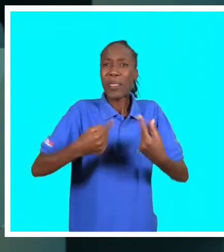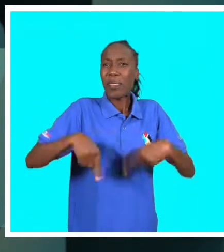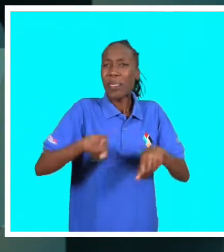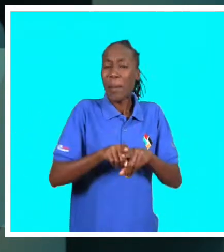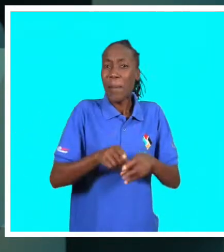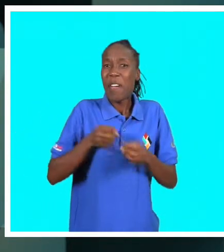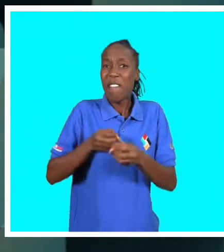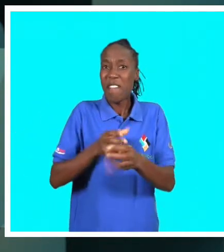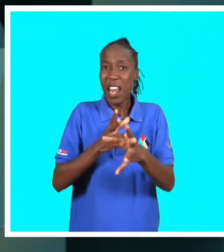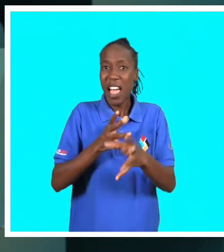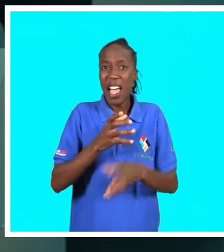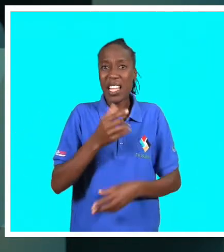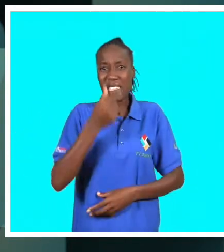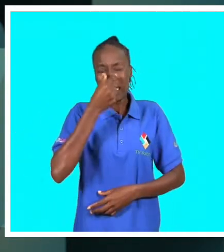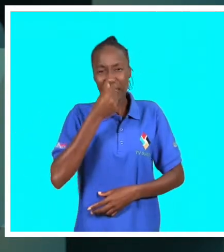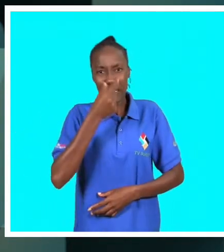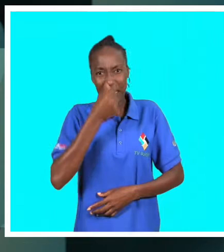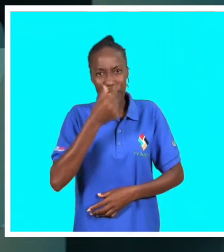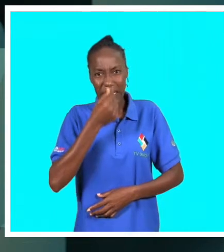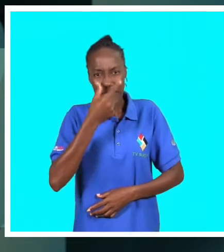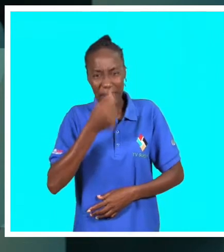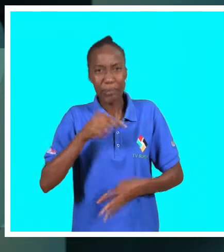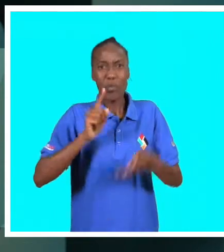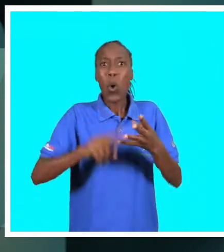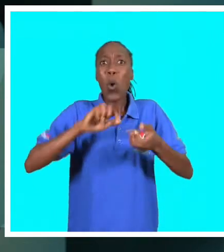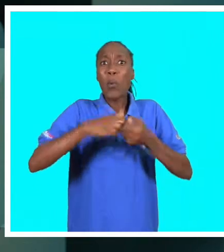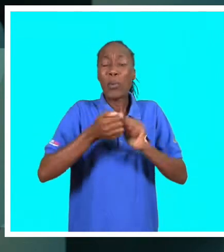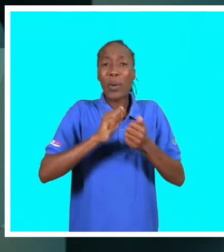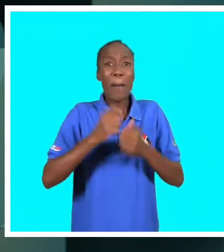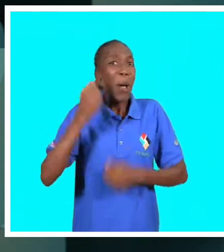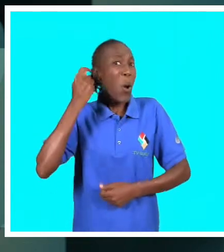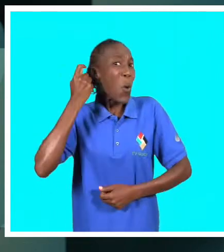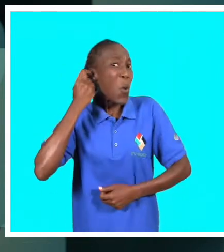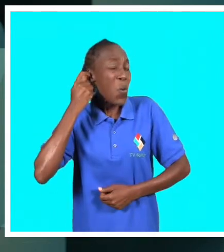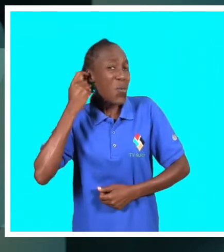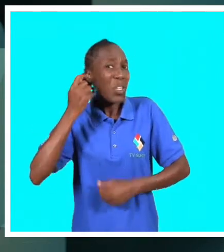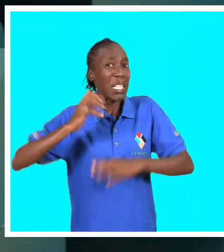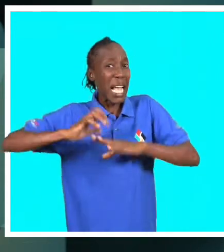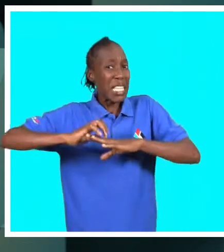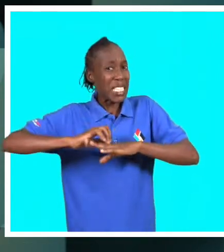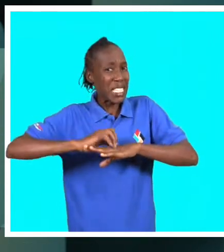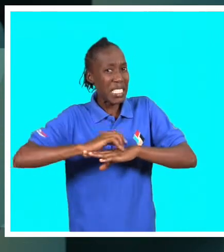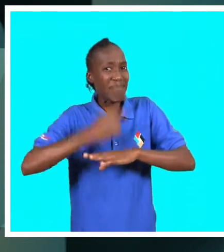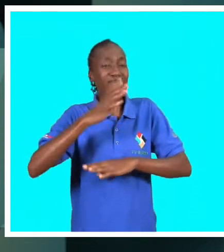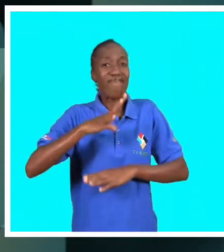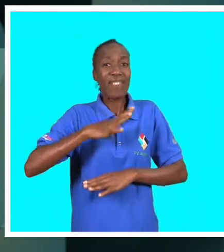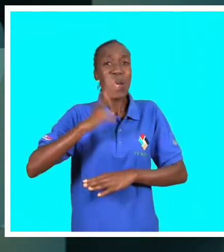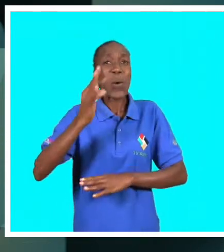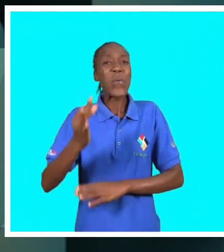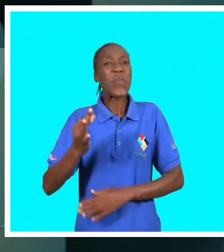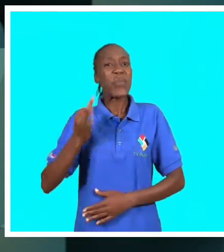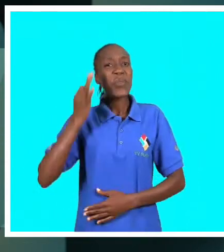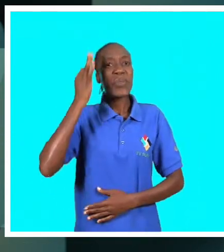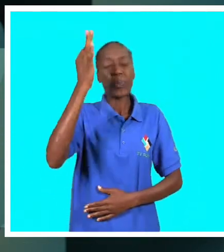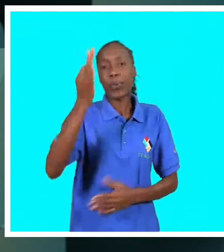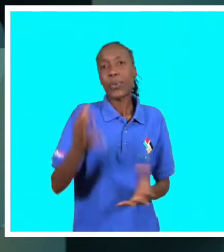falo até mesmo de gripes ou infecções no ouvido, estas podem